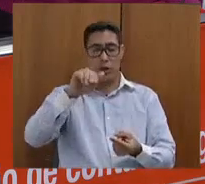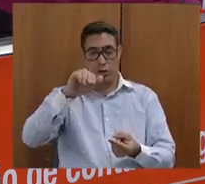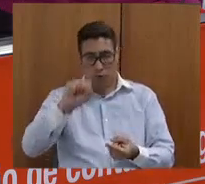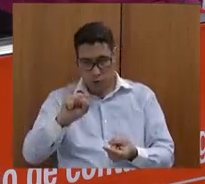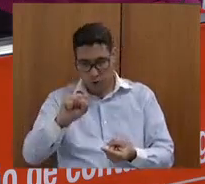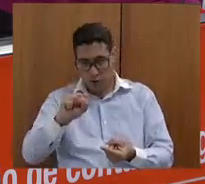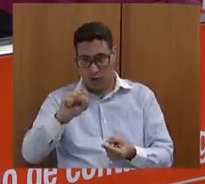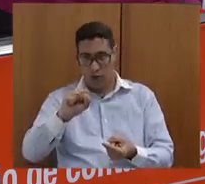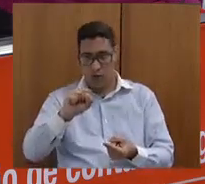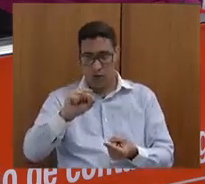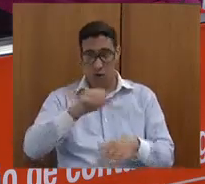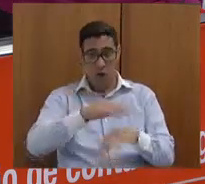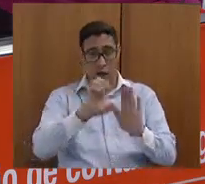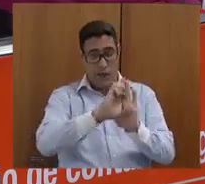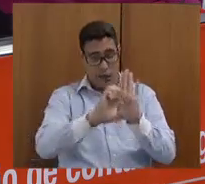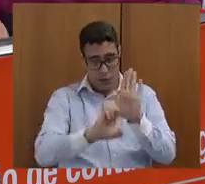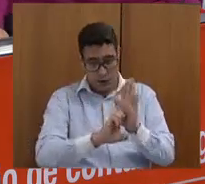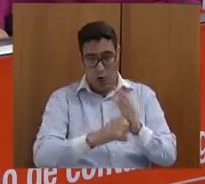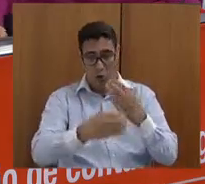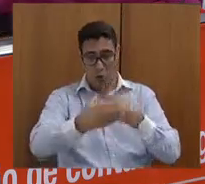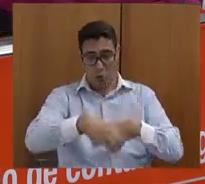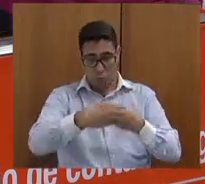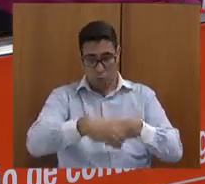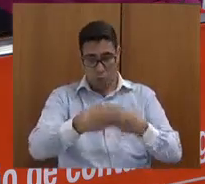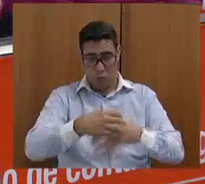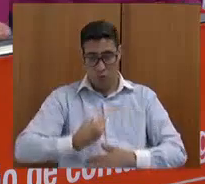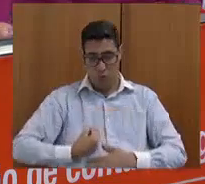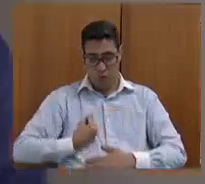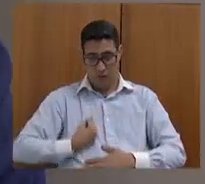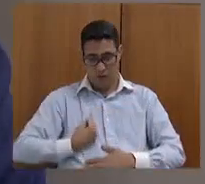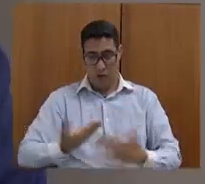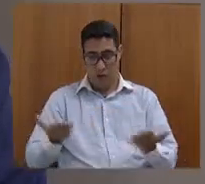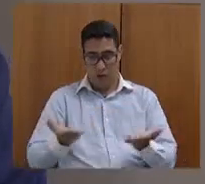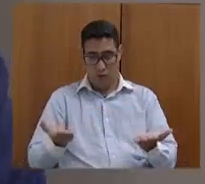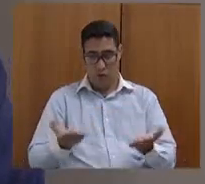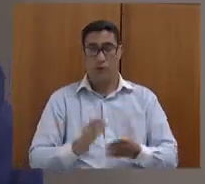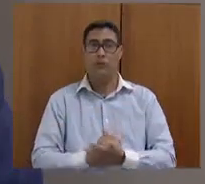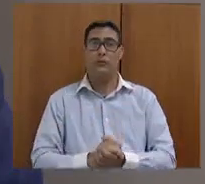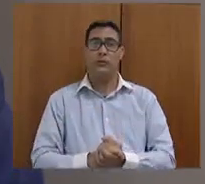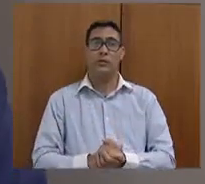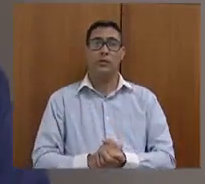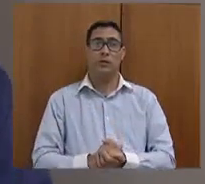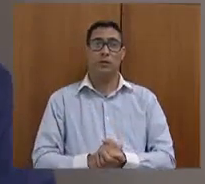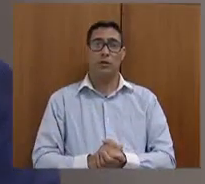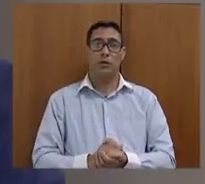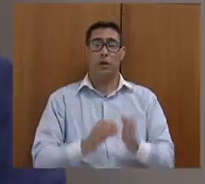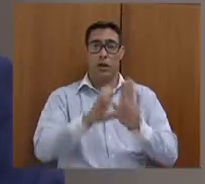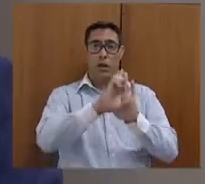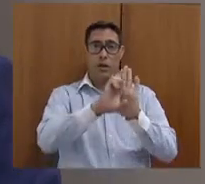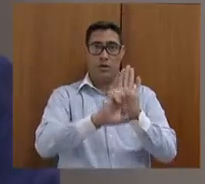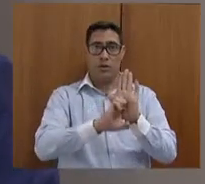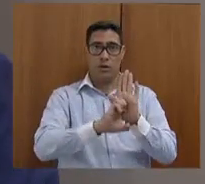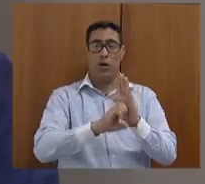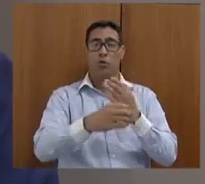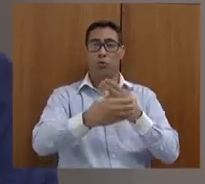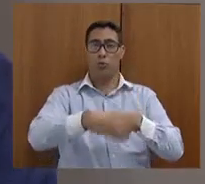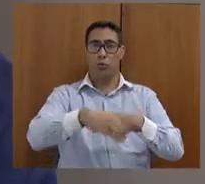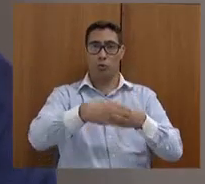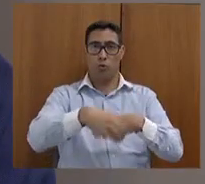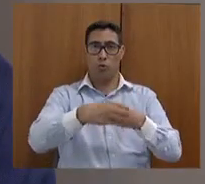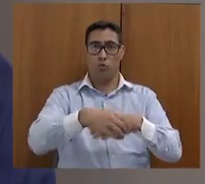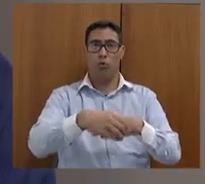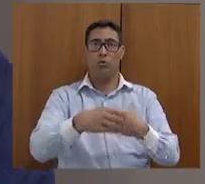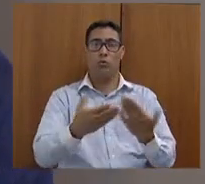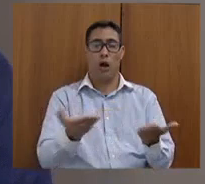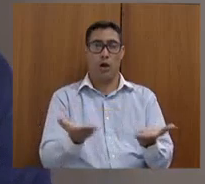ao atual edital do concurso que já está publicado secretário referente ao edital do concurso o que eu